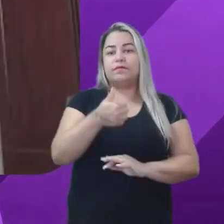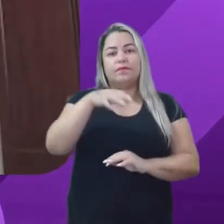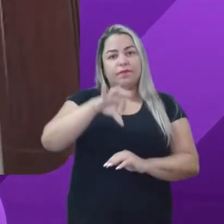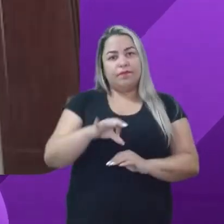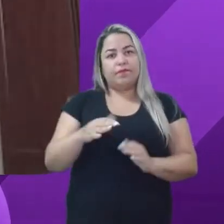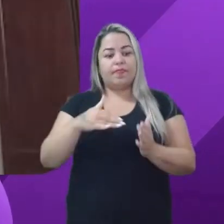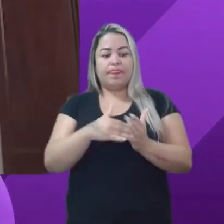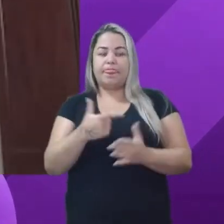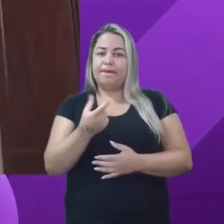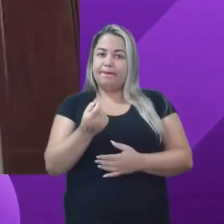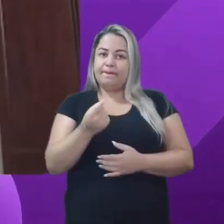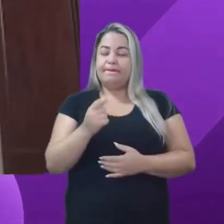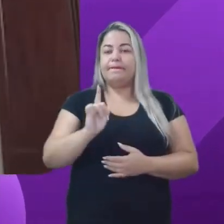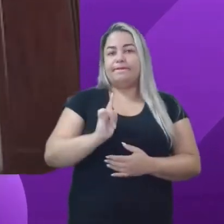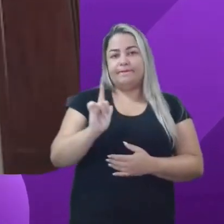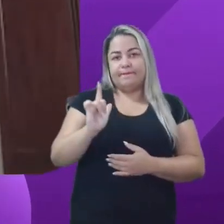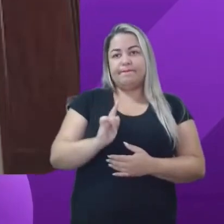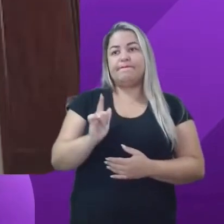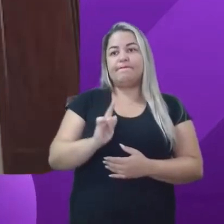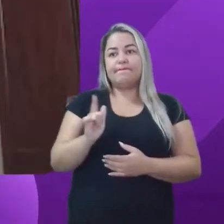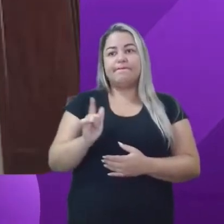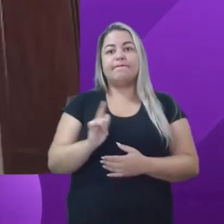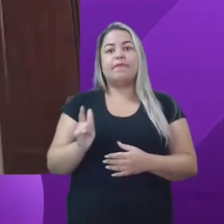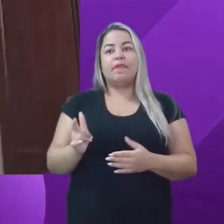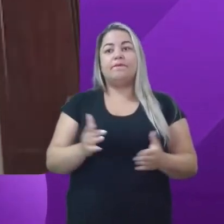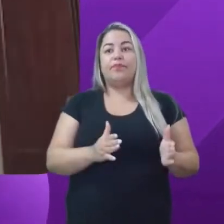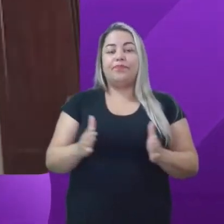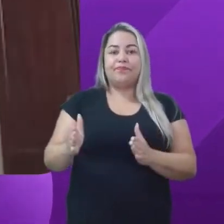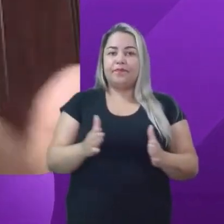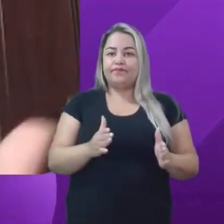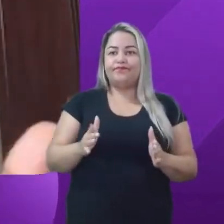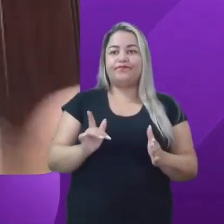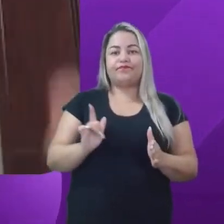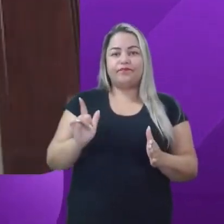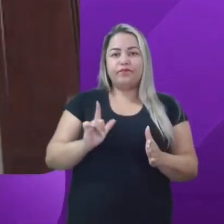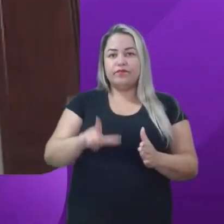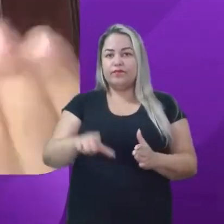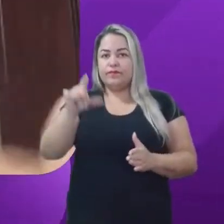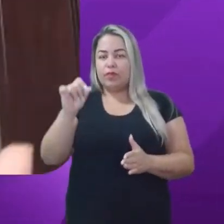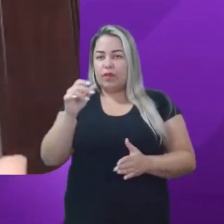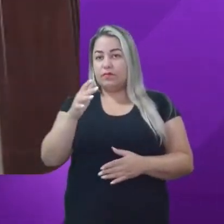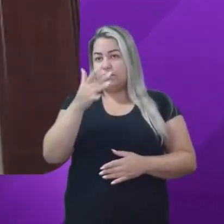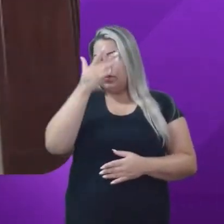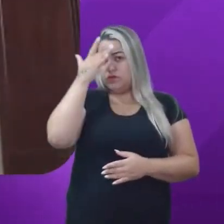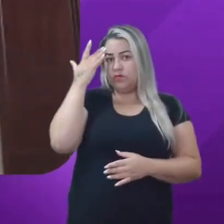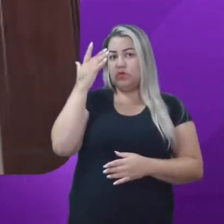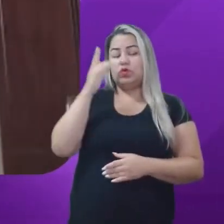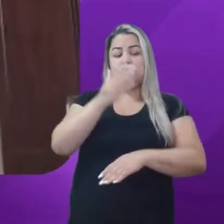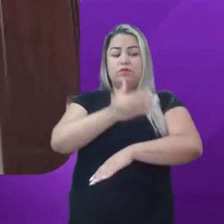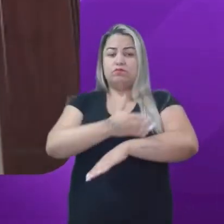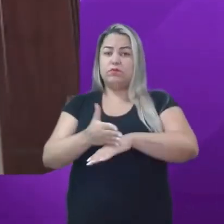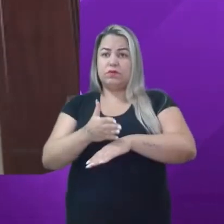XX, tinha, de certa forma, um peneiramento racial, ou seja, eram mais selecionados operários brancos que vinham da Europa,